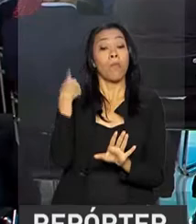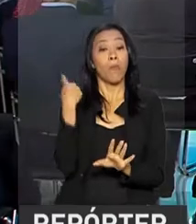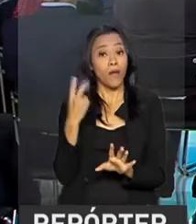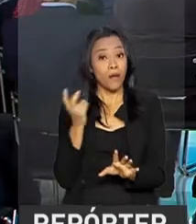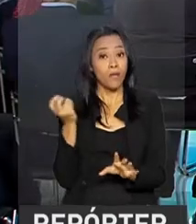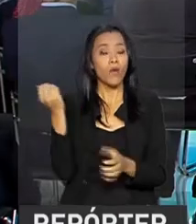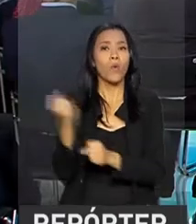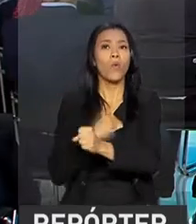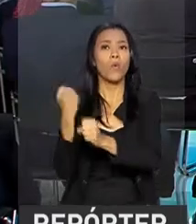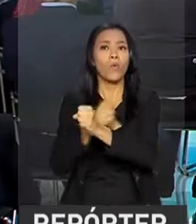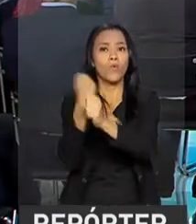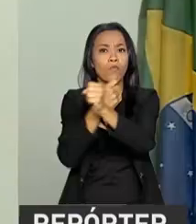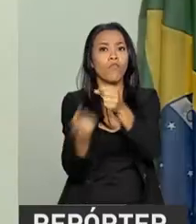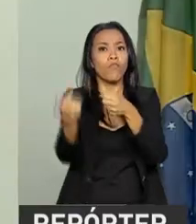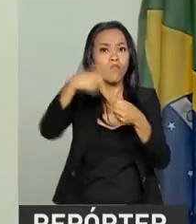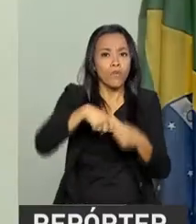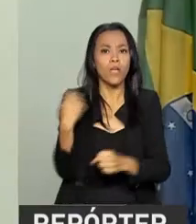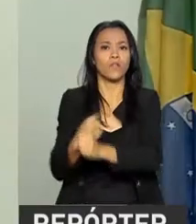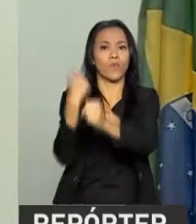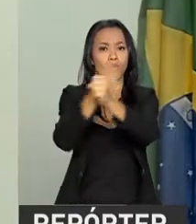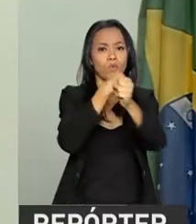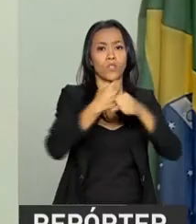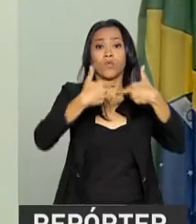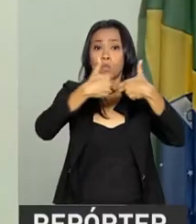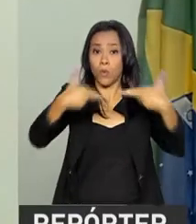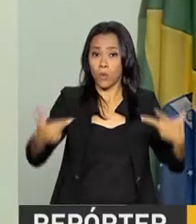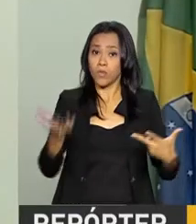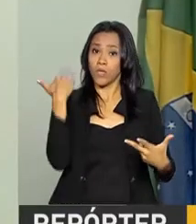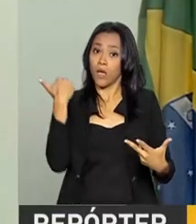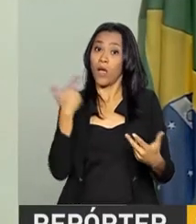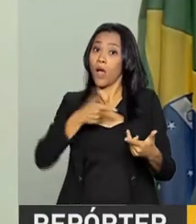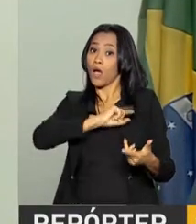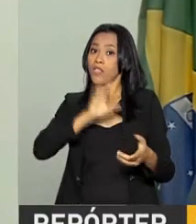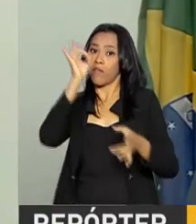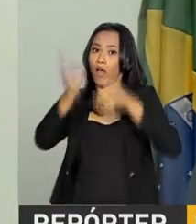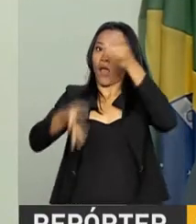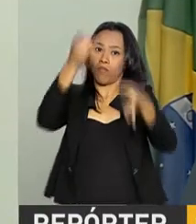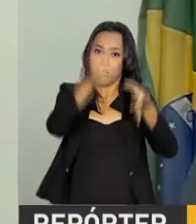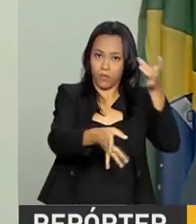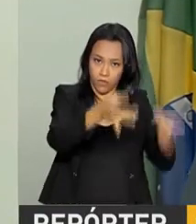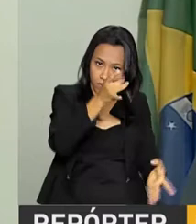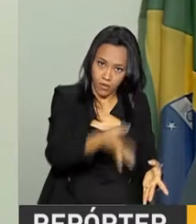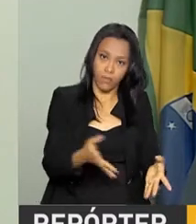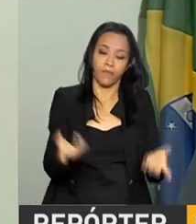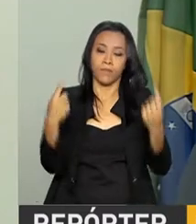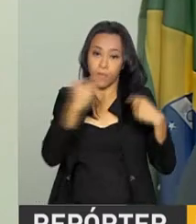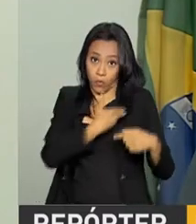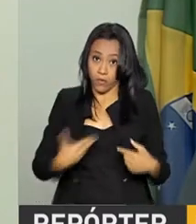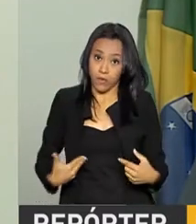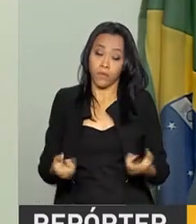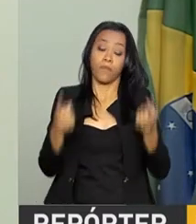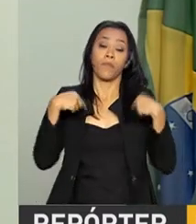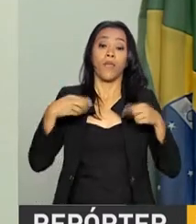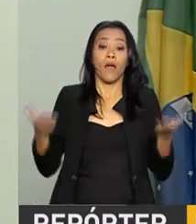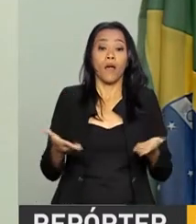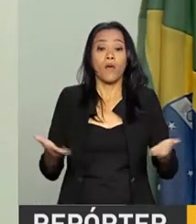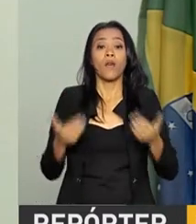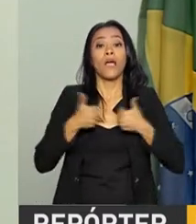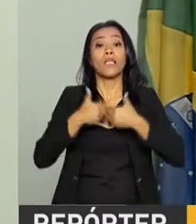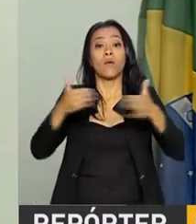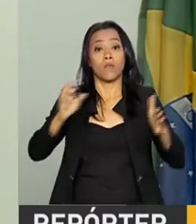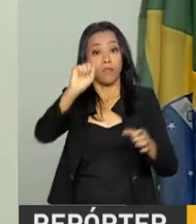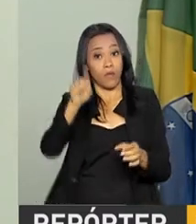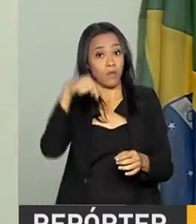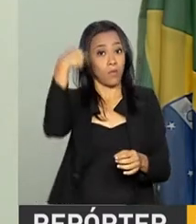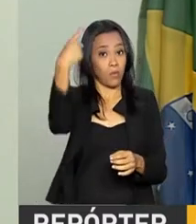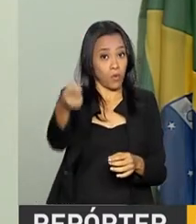obras paradas em todo o país. Será um grande legado desse governo. A inauguração está prevista para o ano que vem. O